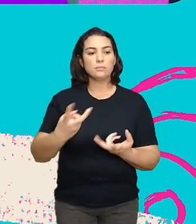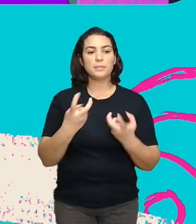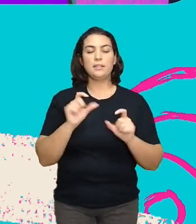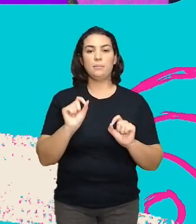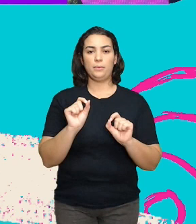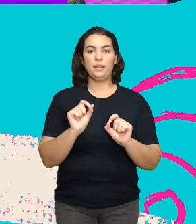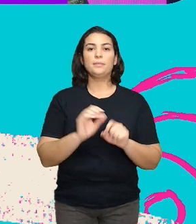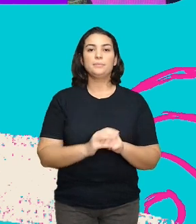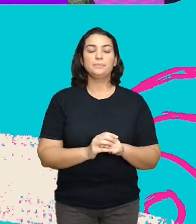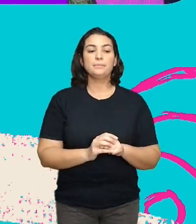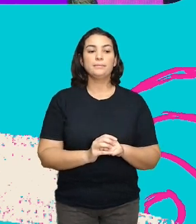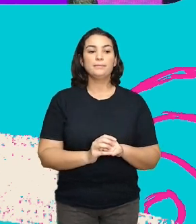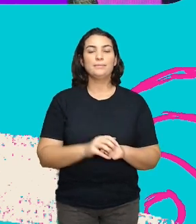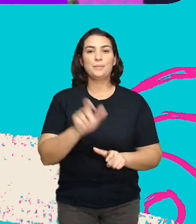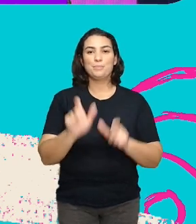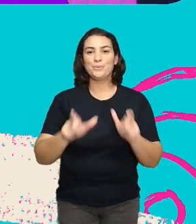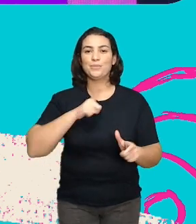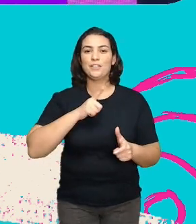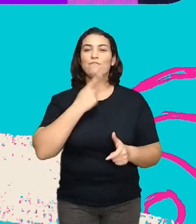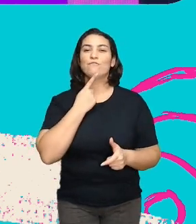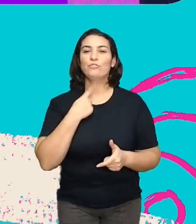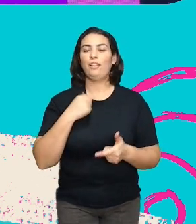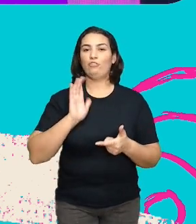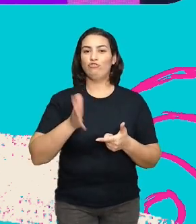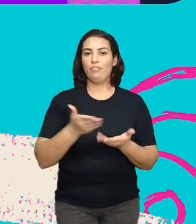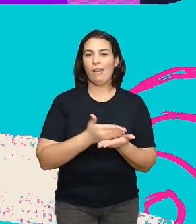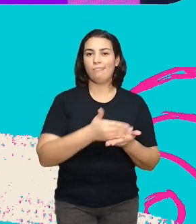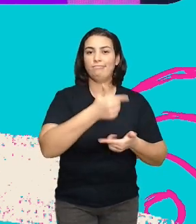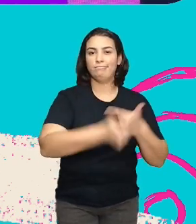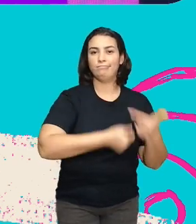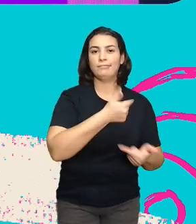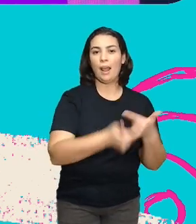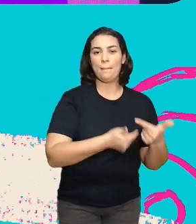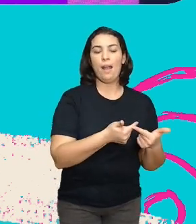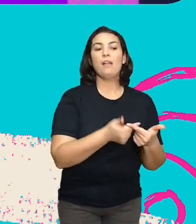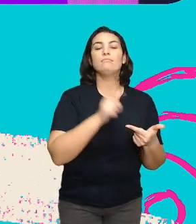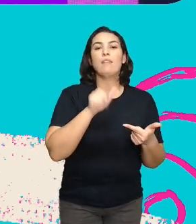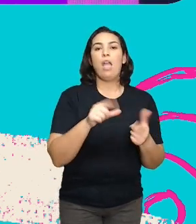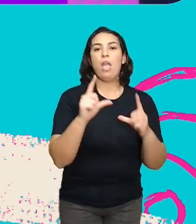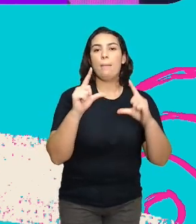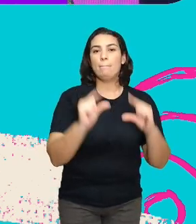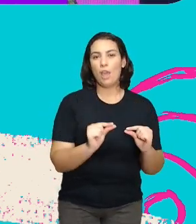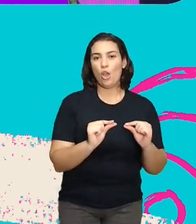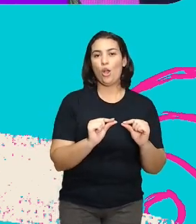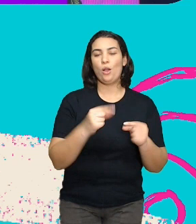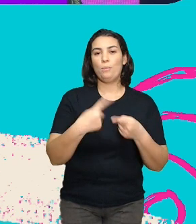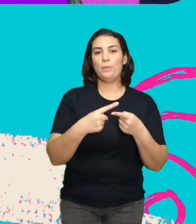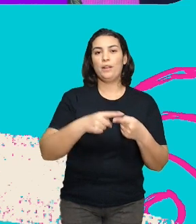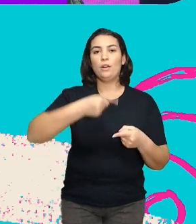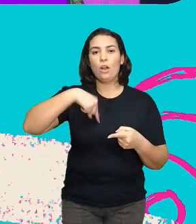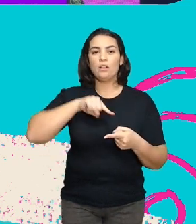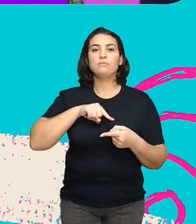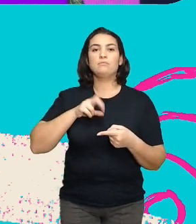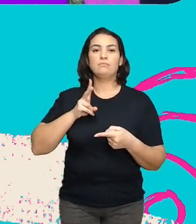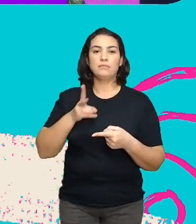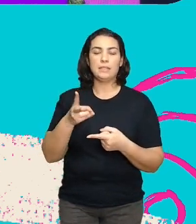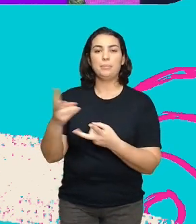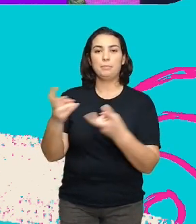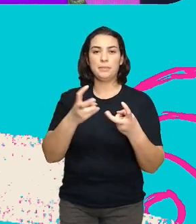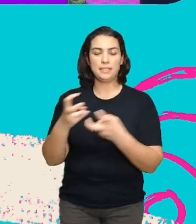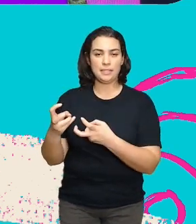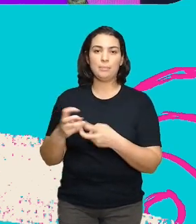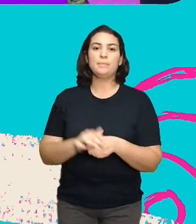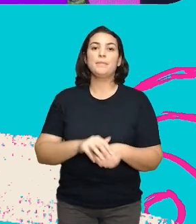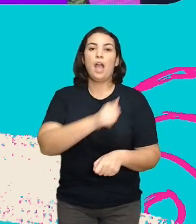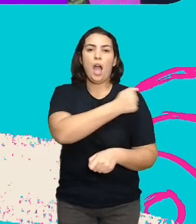esse desejo pelo trabalho é algo um pouco menor do que a gente costuma relatar, né? Os estudantes entendem o trabalho